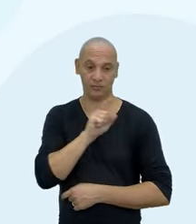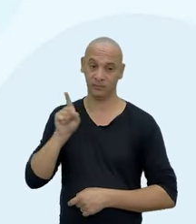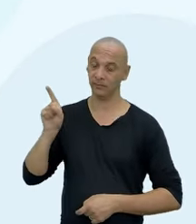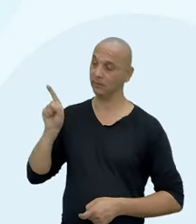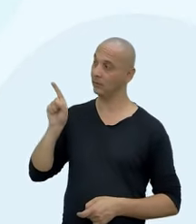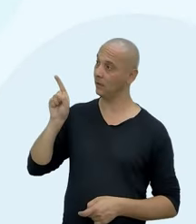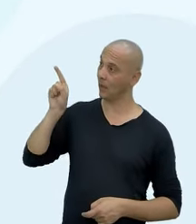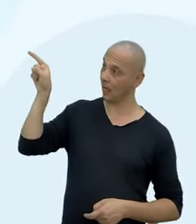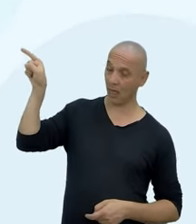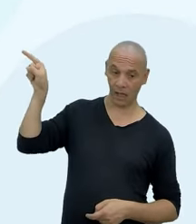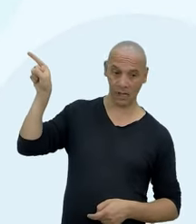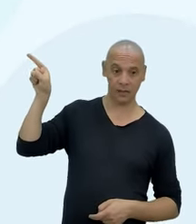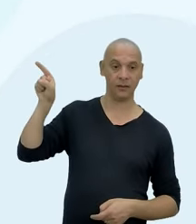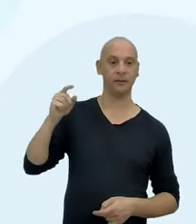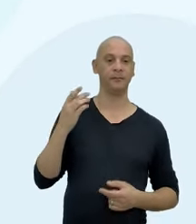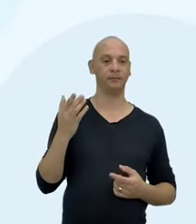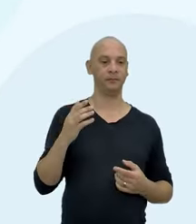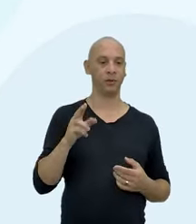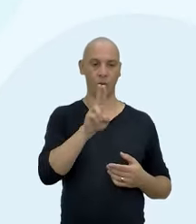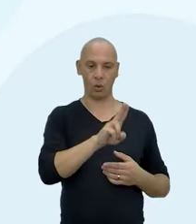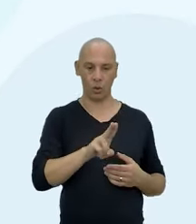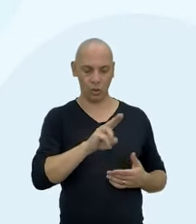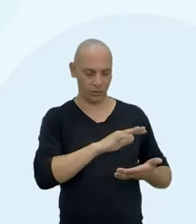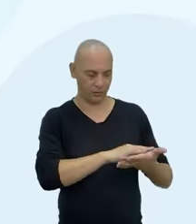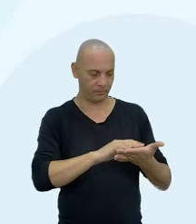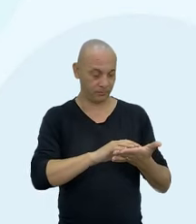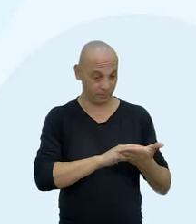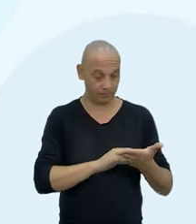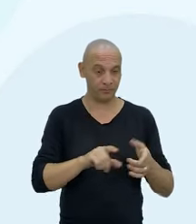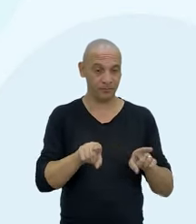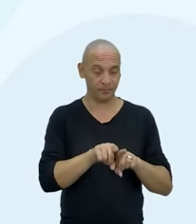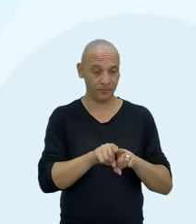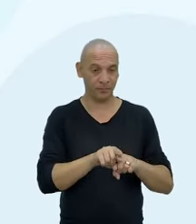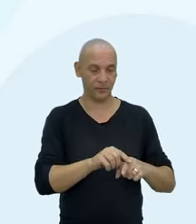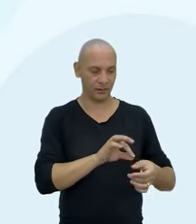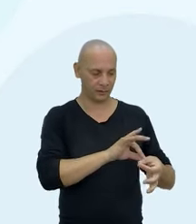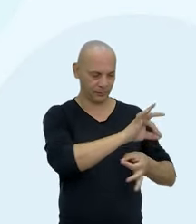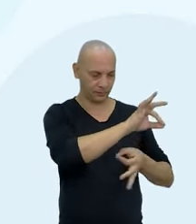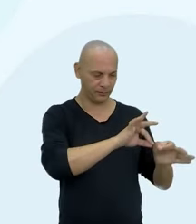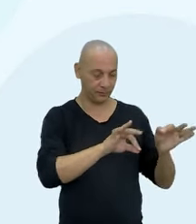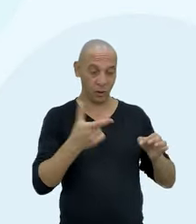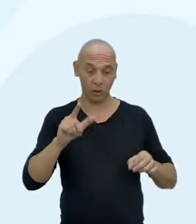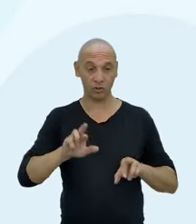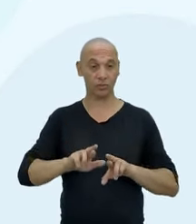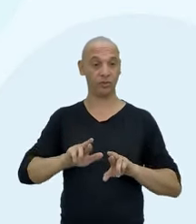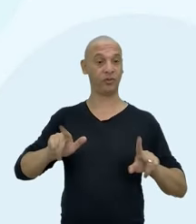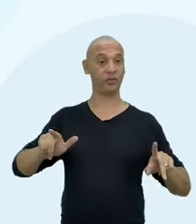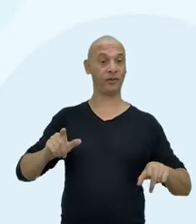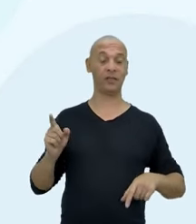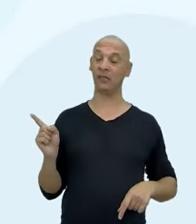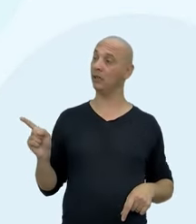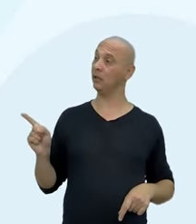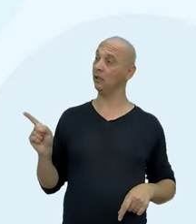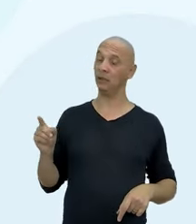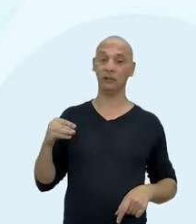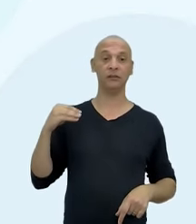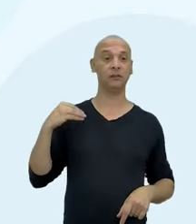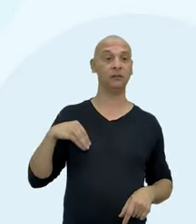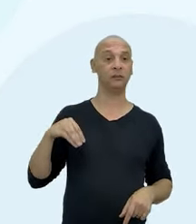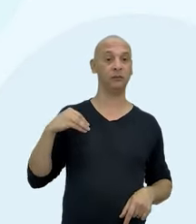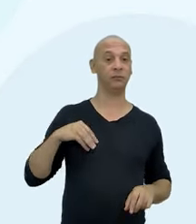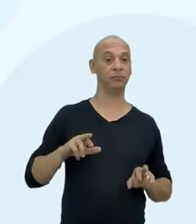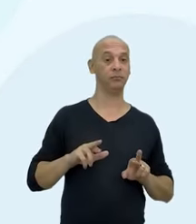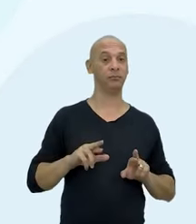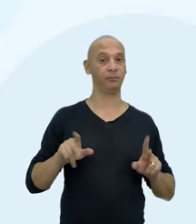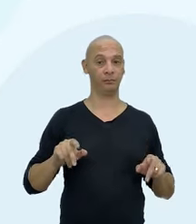esquerdo utilizaram o multiplano da direita não utilizar todas dá para agir a diferença de Salários